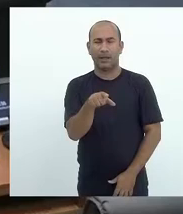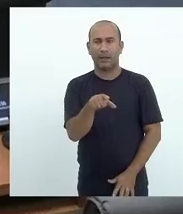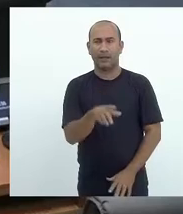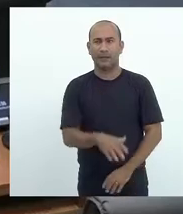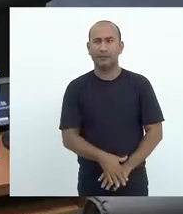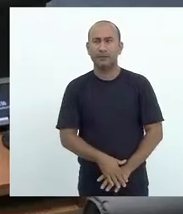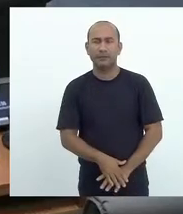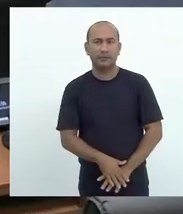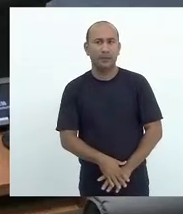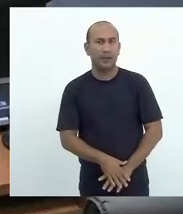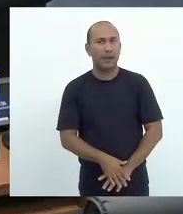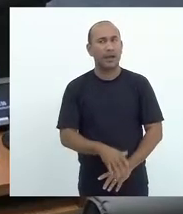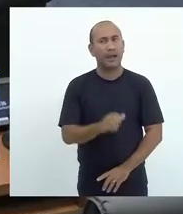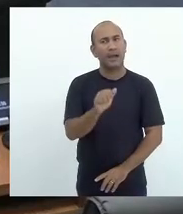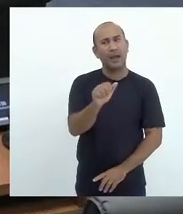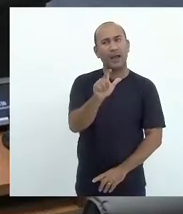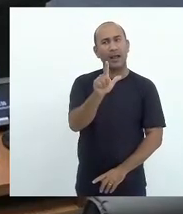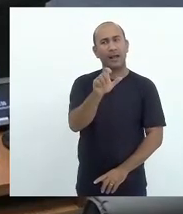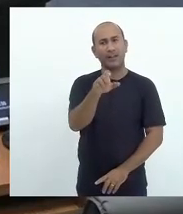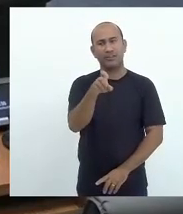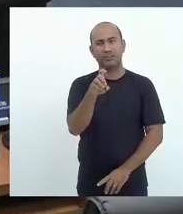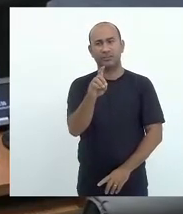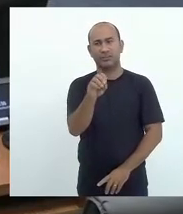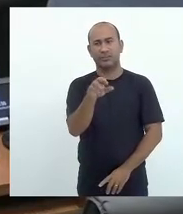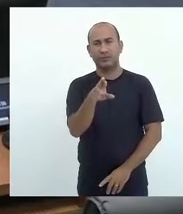Alexandre. Tá me escutando? Foi não, agora tá.